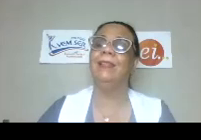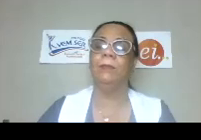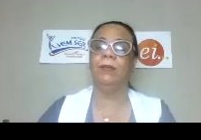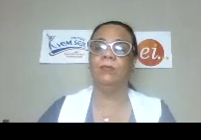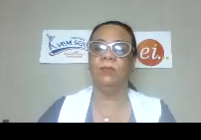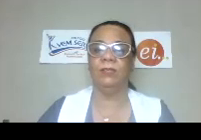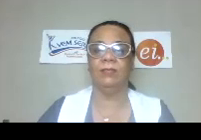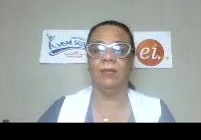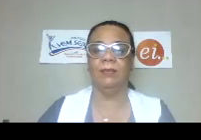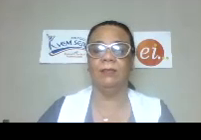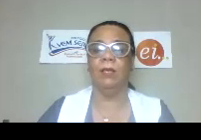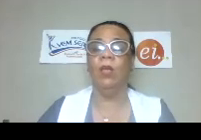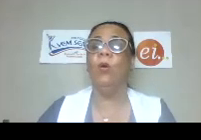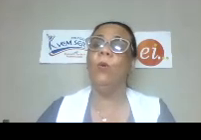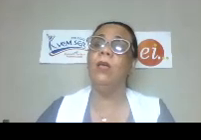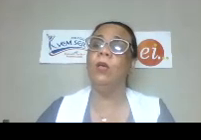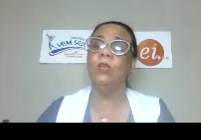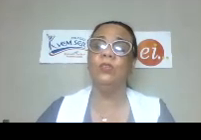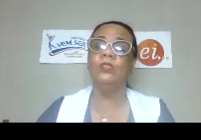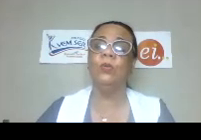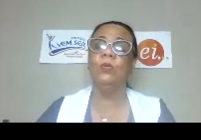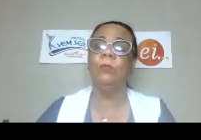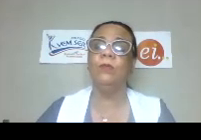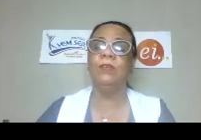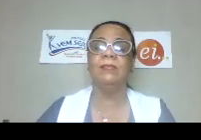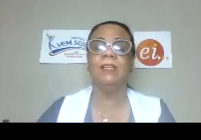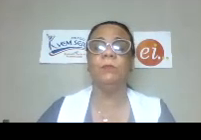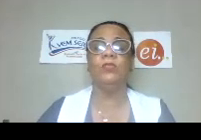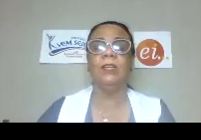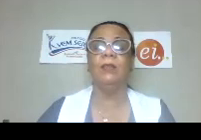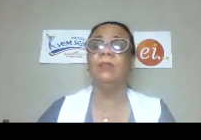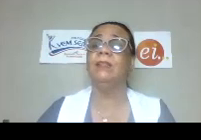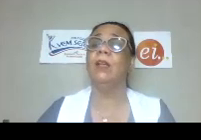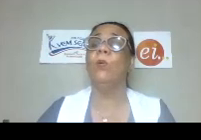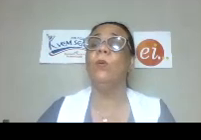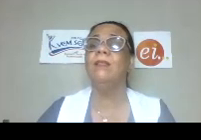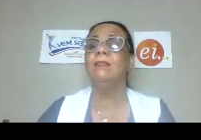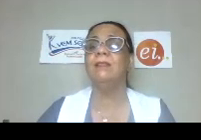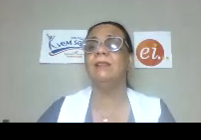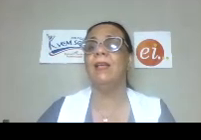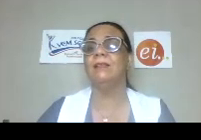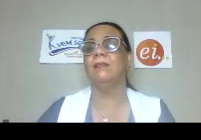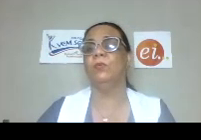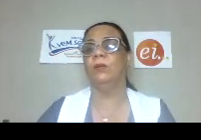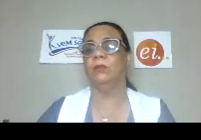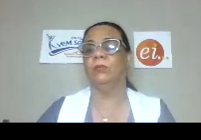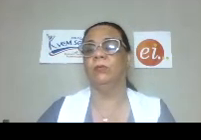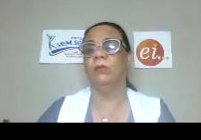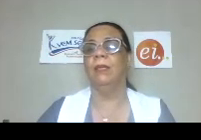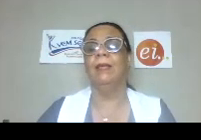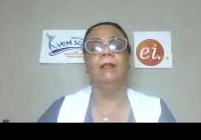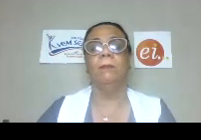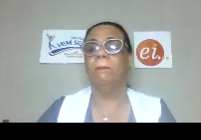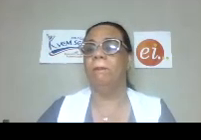que é 30 menos 26? Se eu estou no número 26, para eu chegar no 30, quantas casas eu ando?